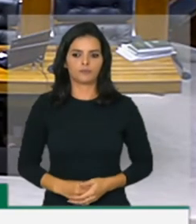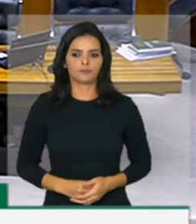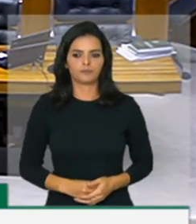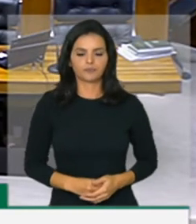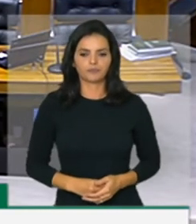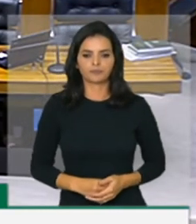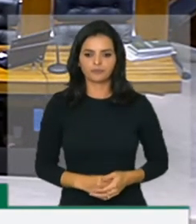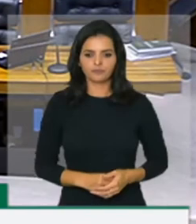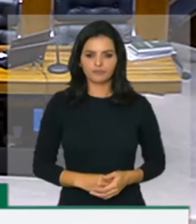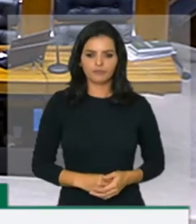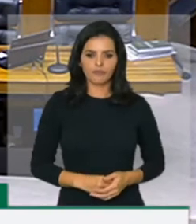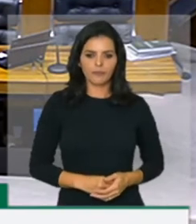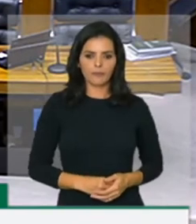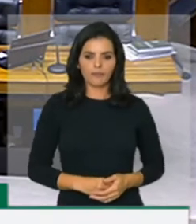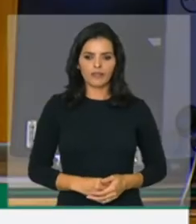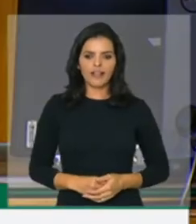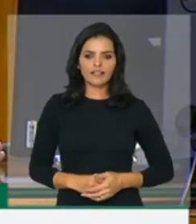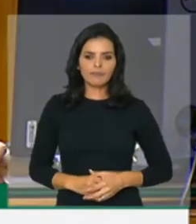Obrigado, deputado.